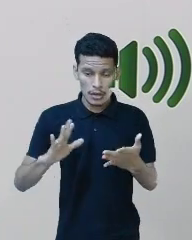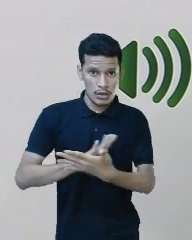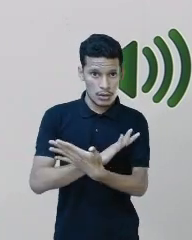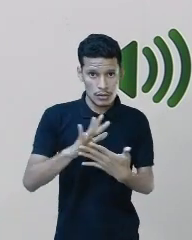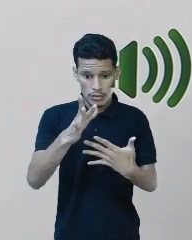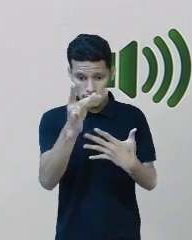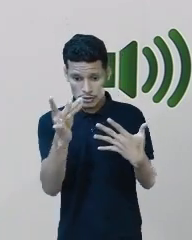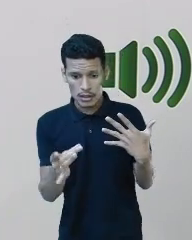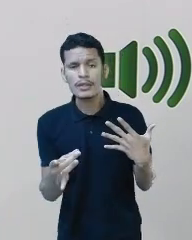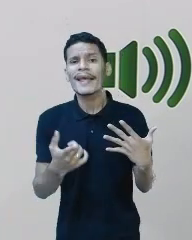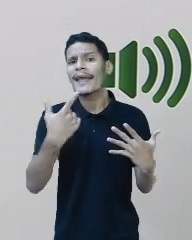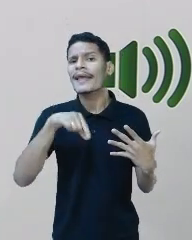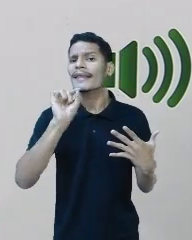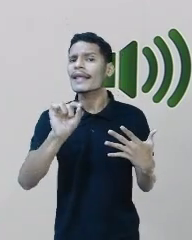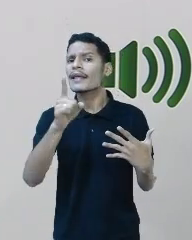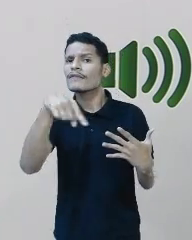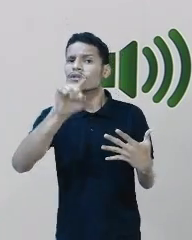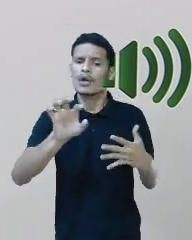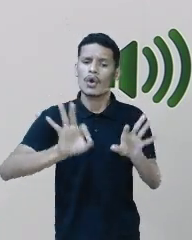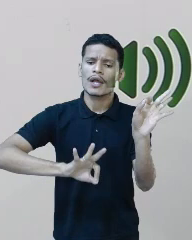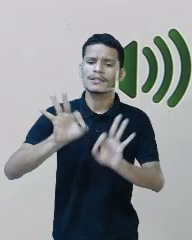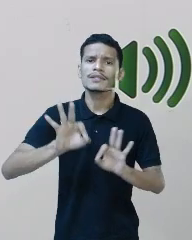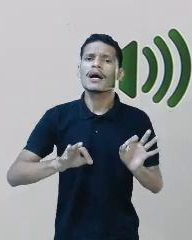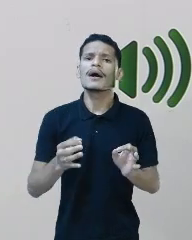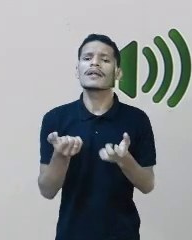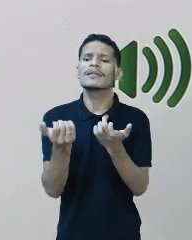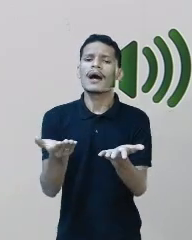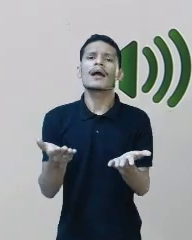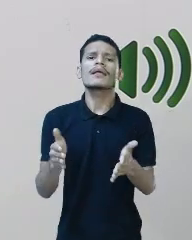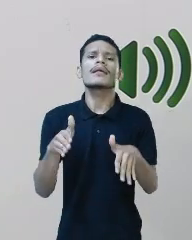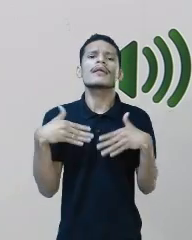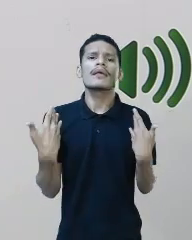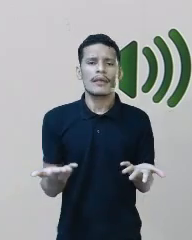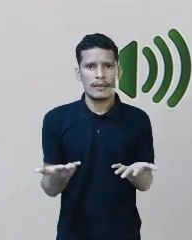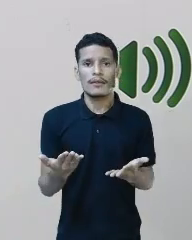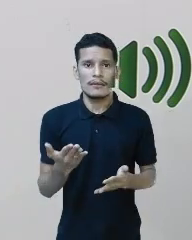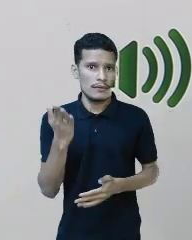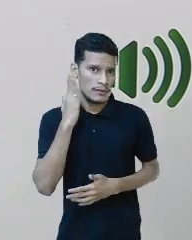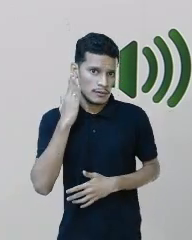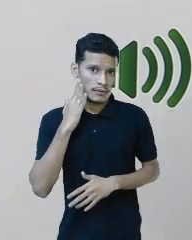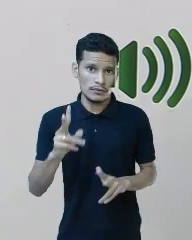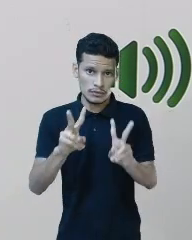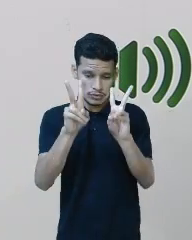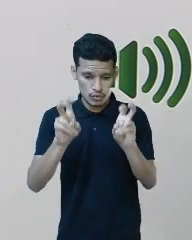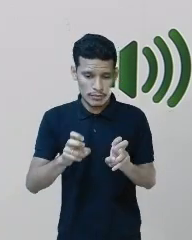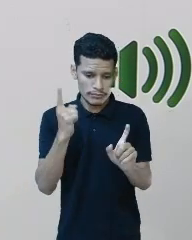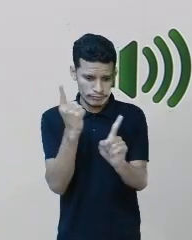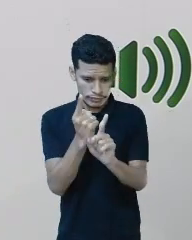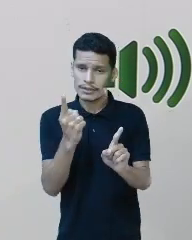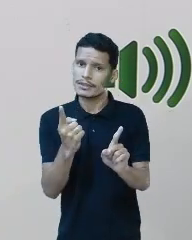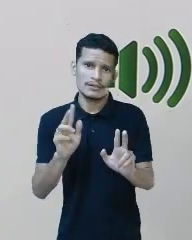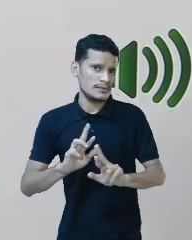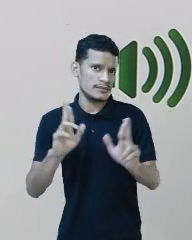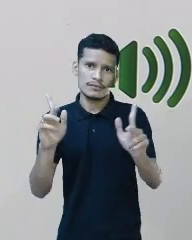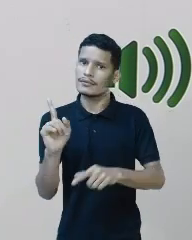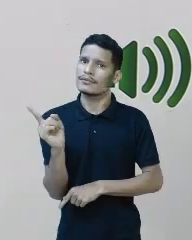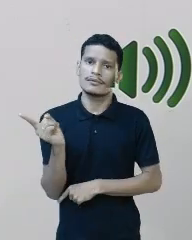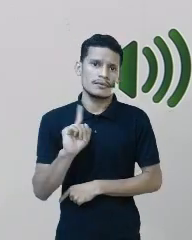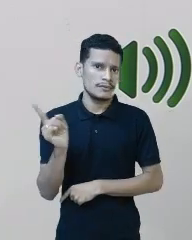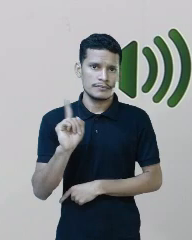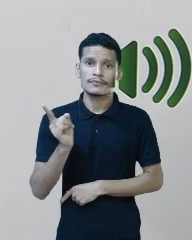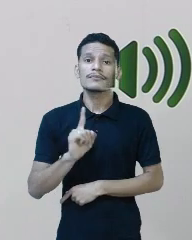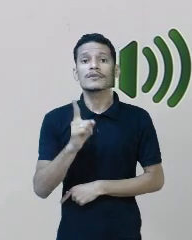Por exemplo, a quem você vai organizar esse texto, para quem você vai enviar. No caso das adivinhações não é diferente. Você precisa